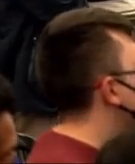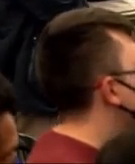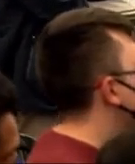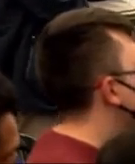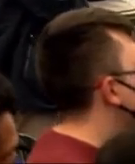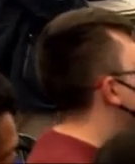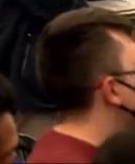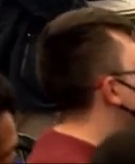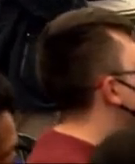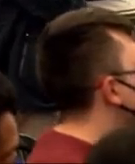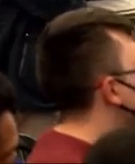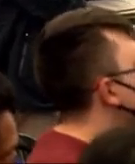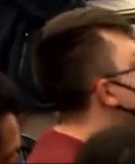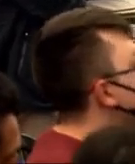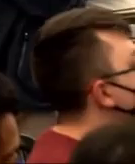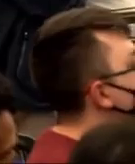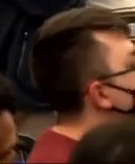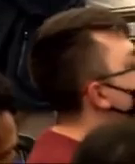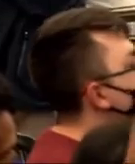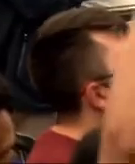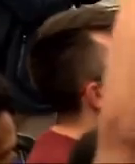querido prefeito Felipe.